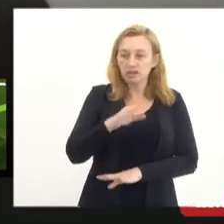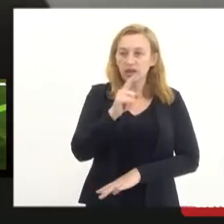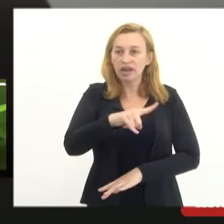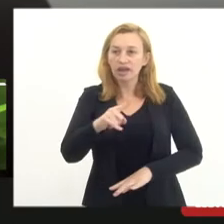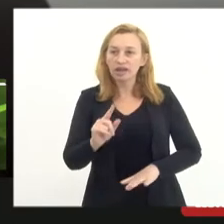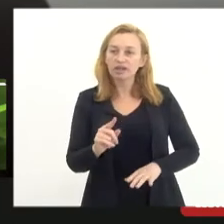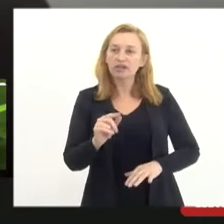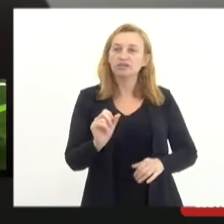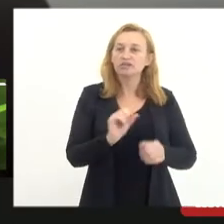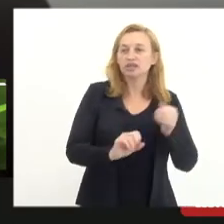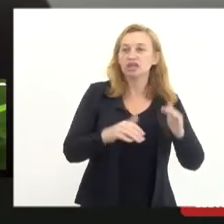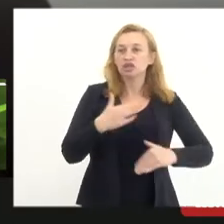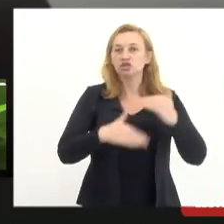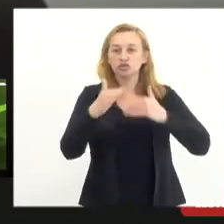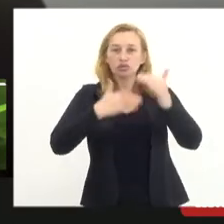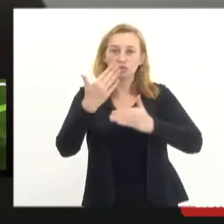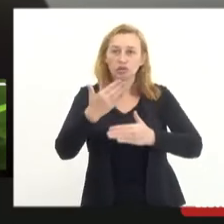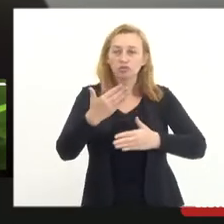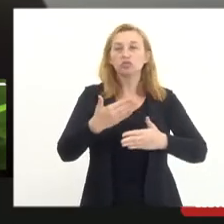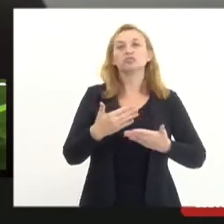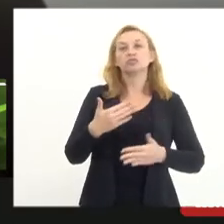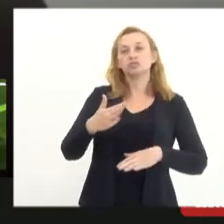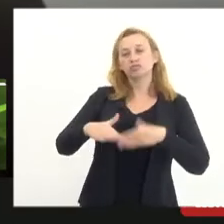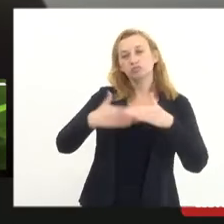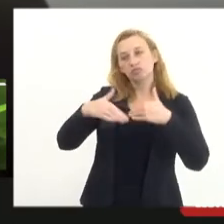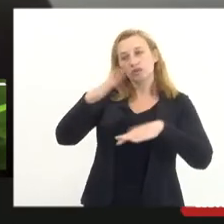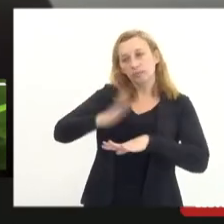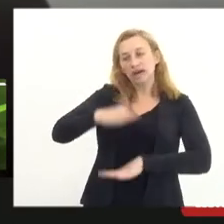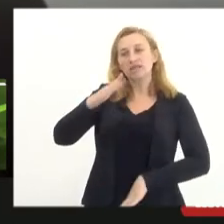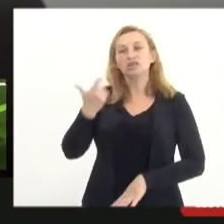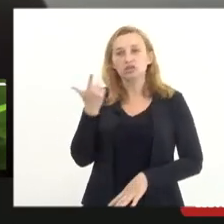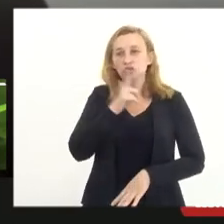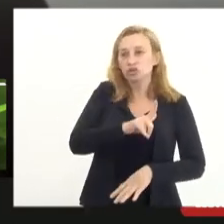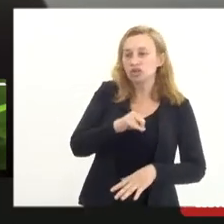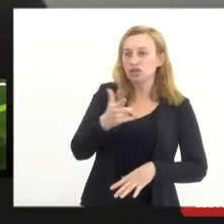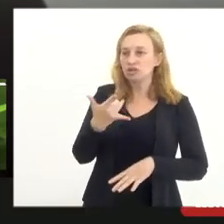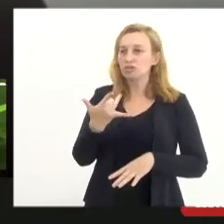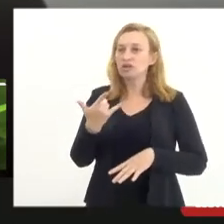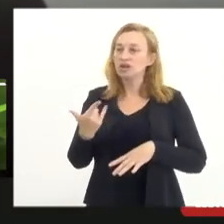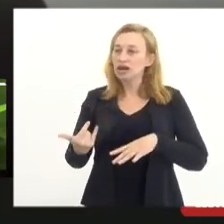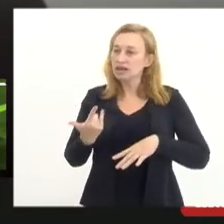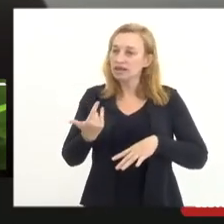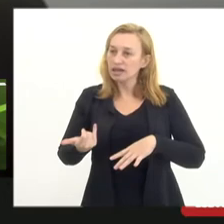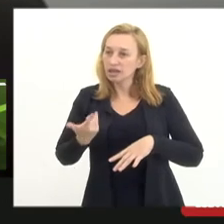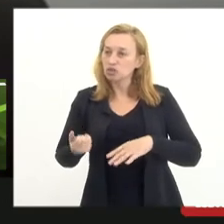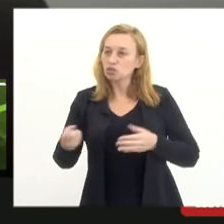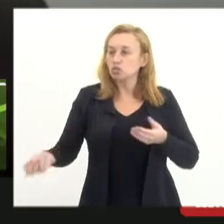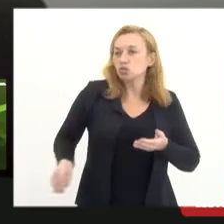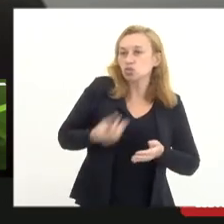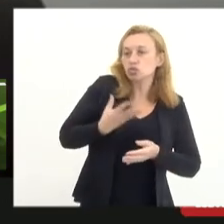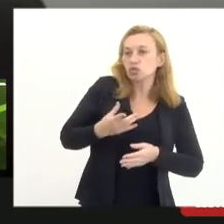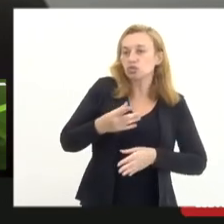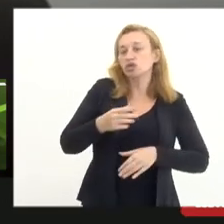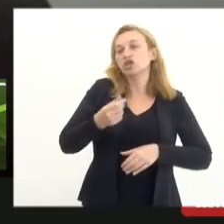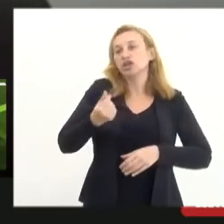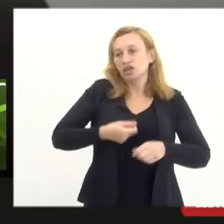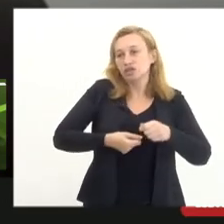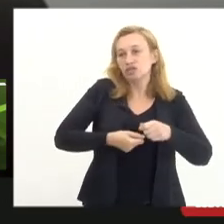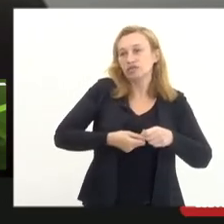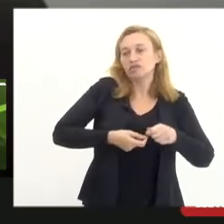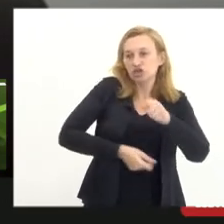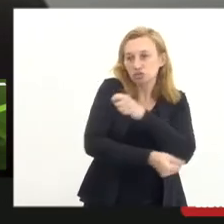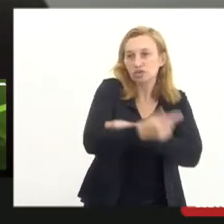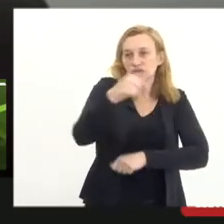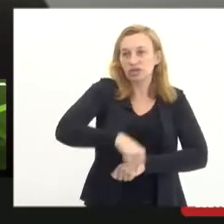com que esse desenvolvimento evolua e que a gente consiga atrair esse investimento global do Grupo Shell para cá, para o